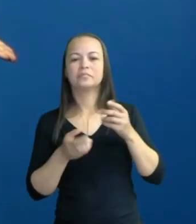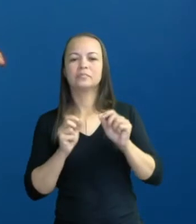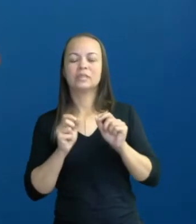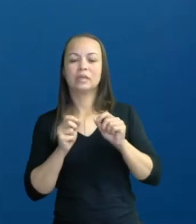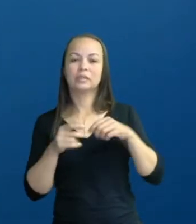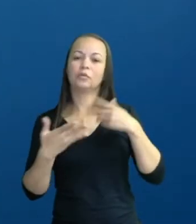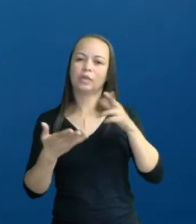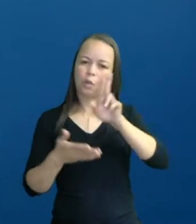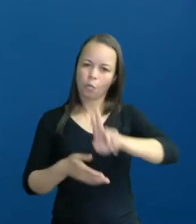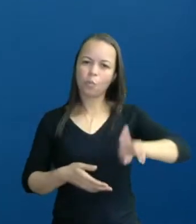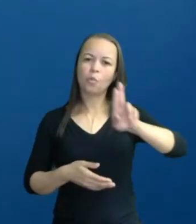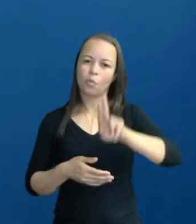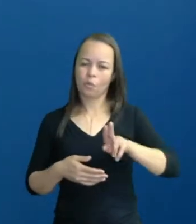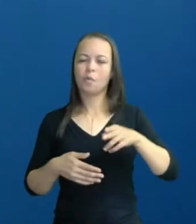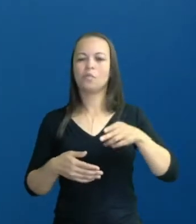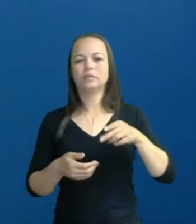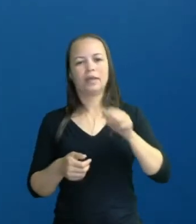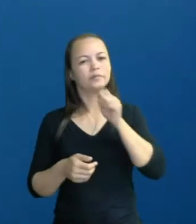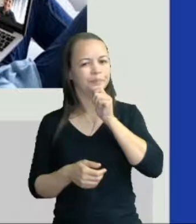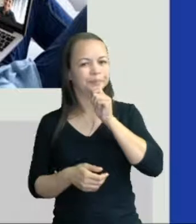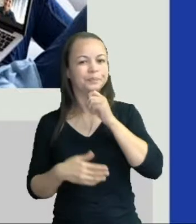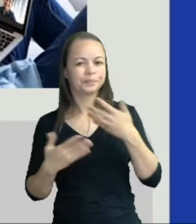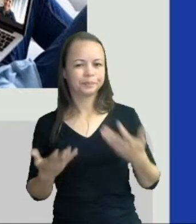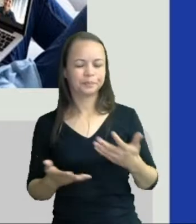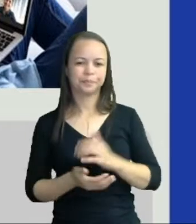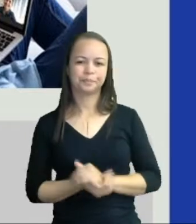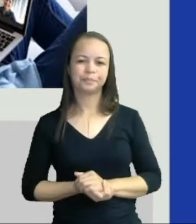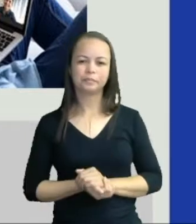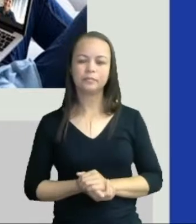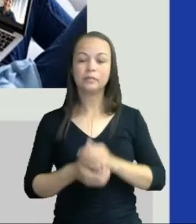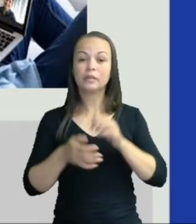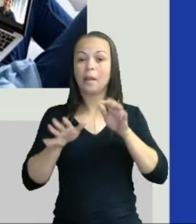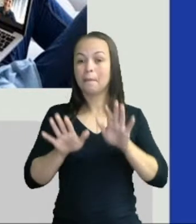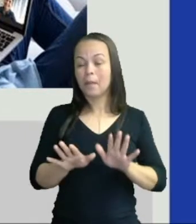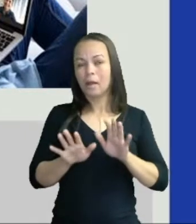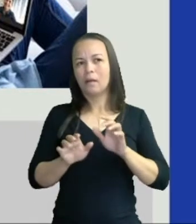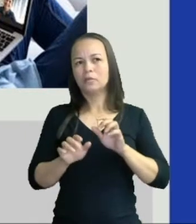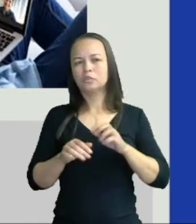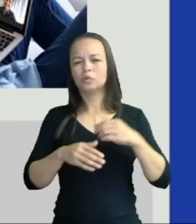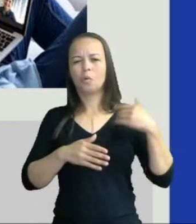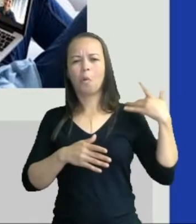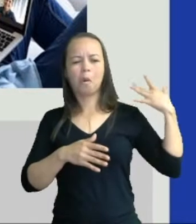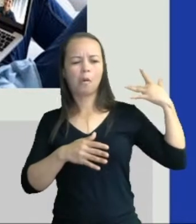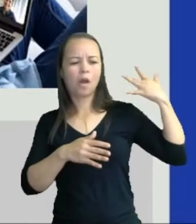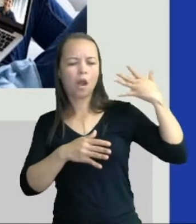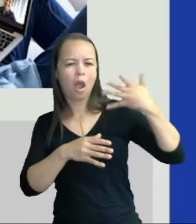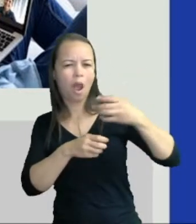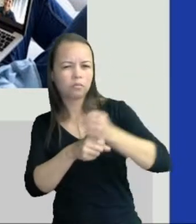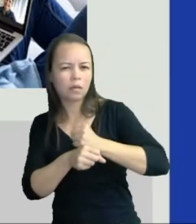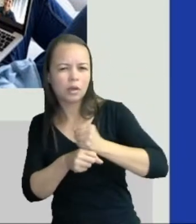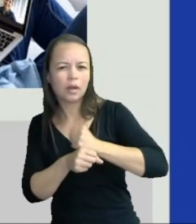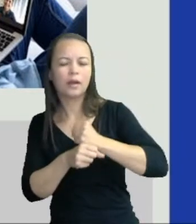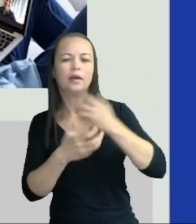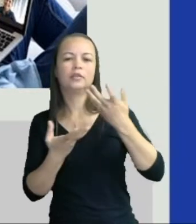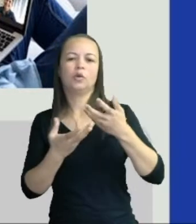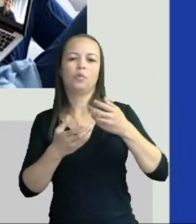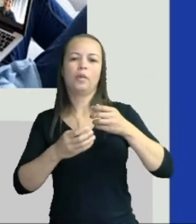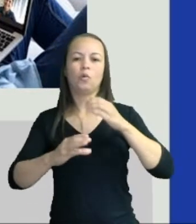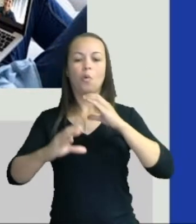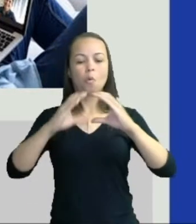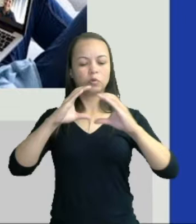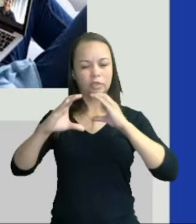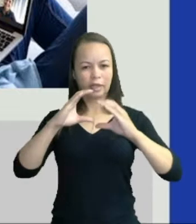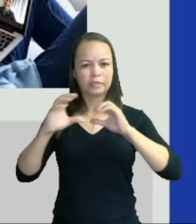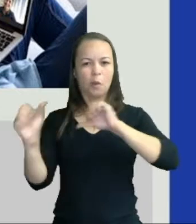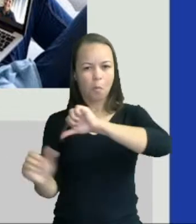até hoje é usado, tá certo? Então vem. Mas com o passar dos anos, os meios de comunicações mudaram e